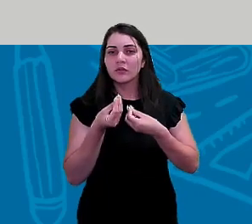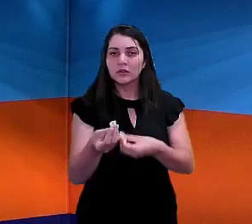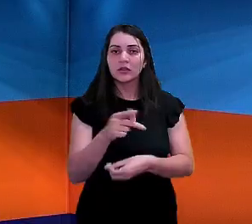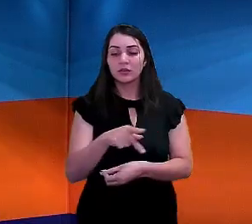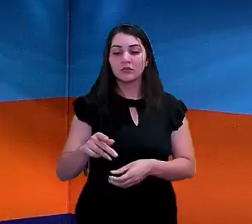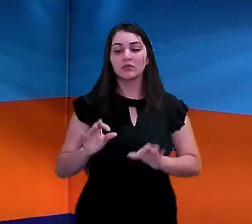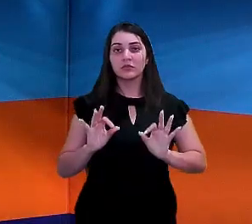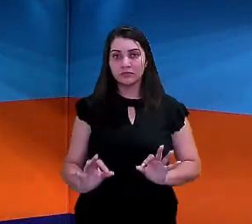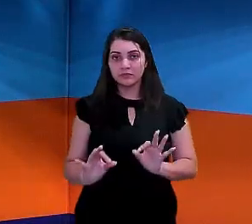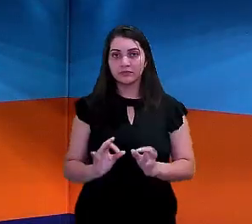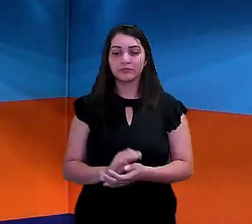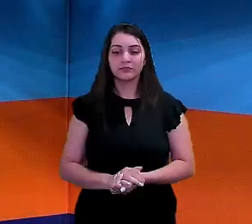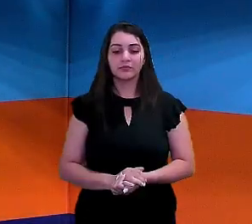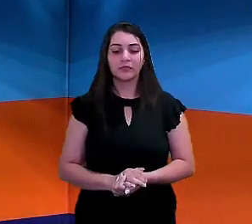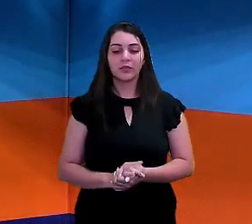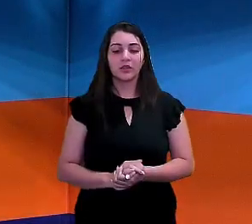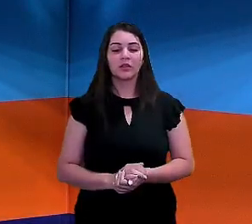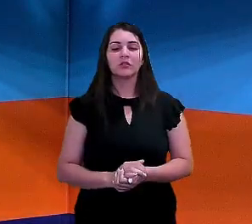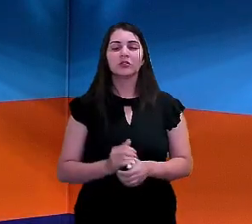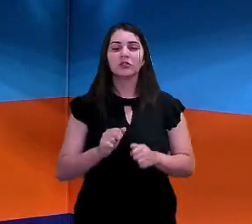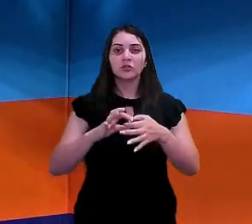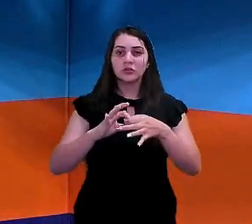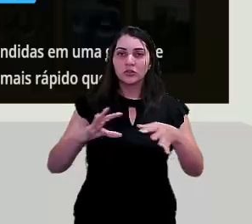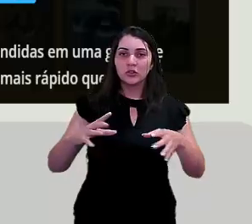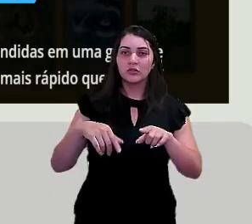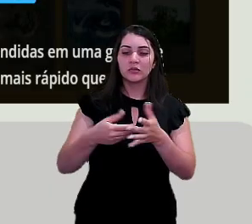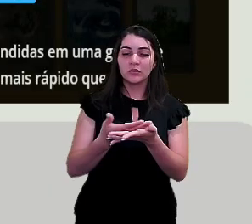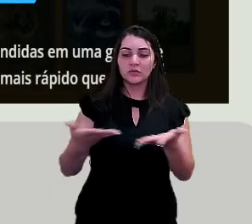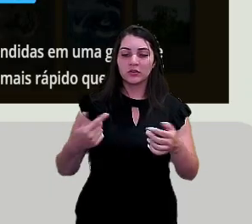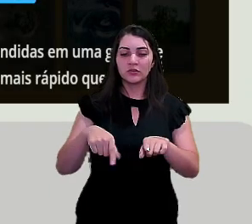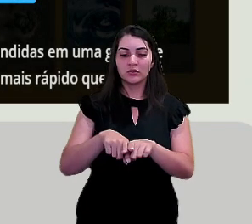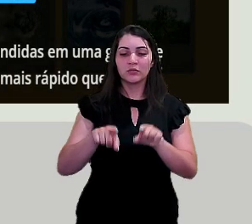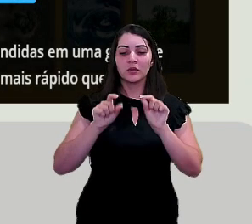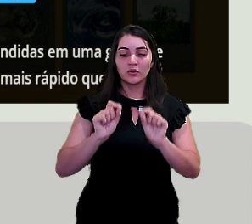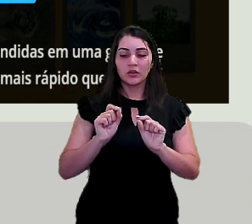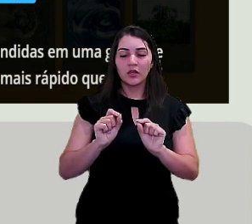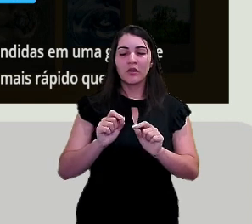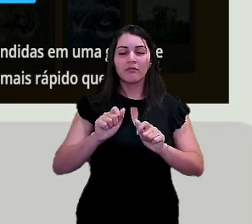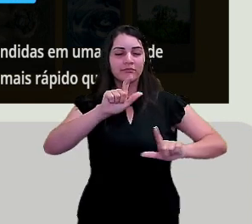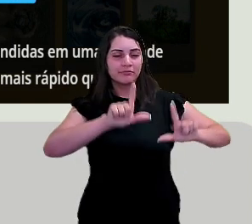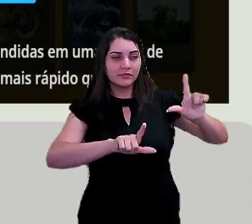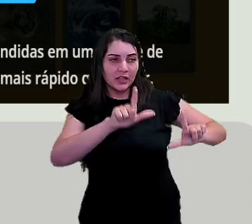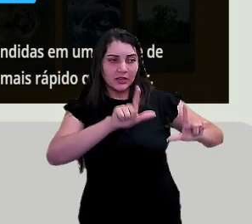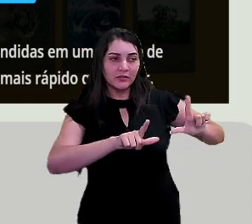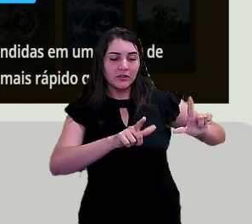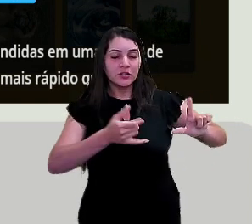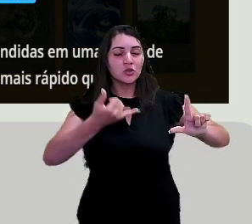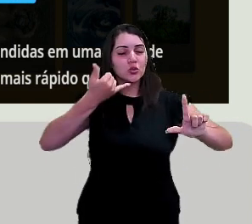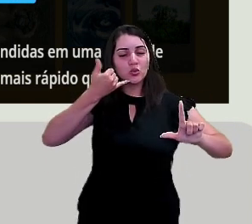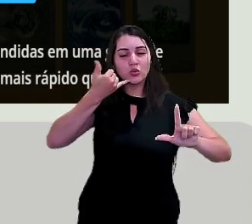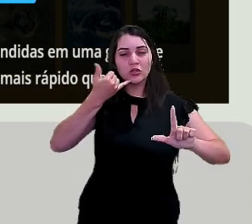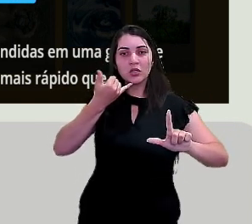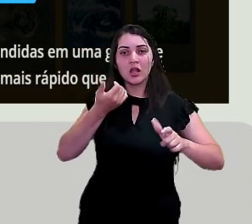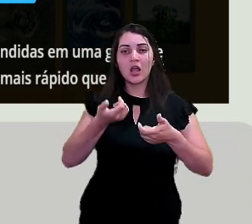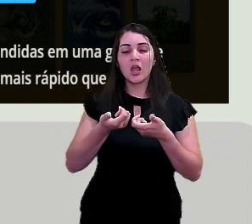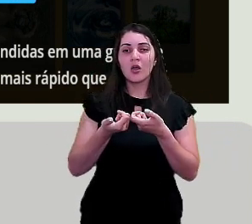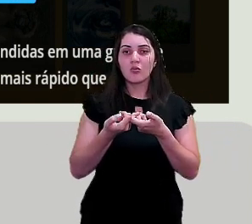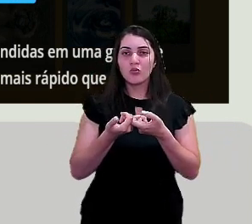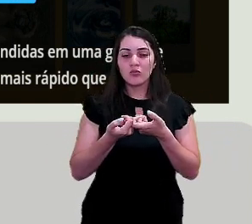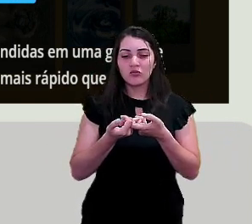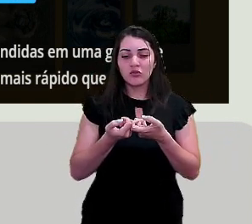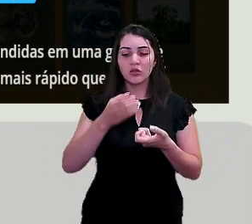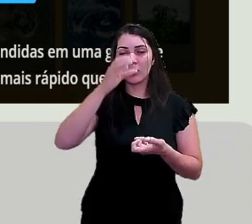professora. Tá certo? Tô deixando aí para vocês também na tela da sua TV, na tela do seu celular, um